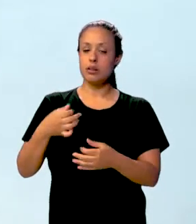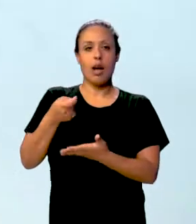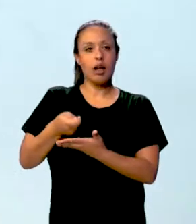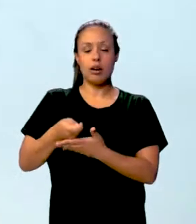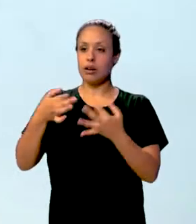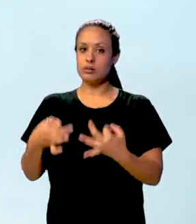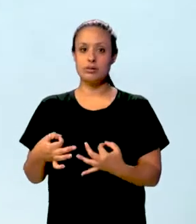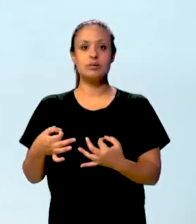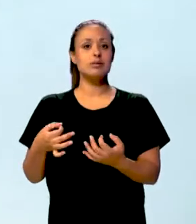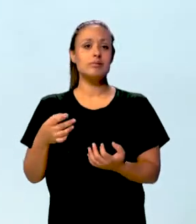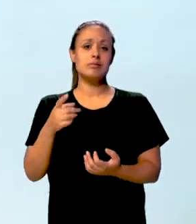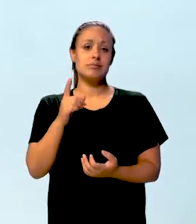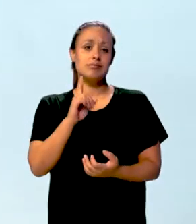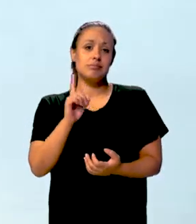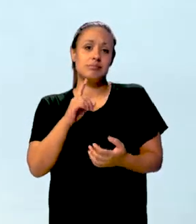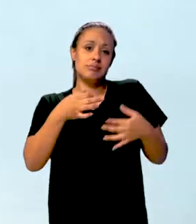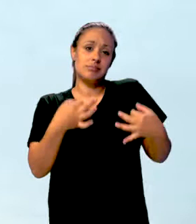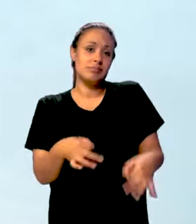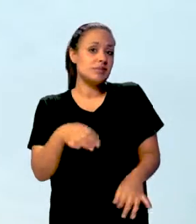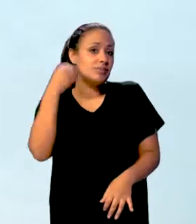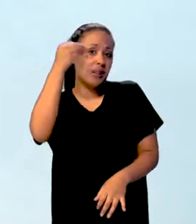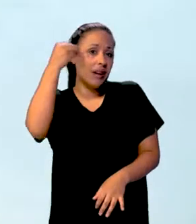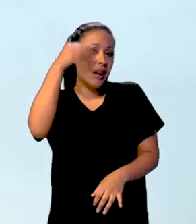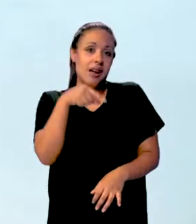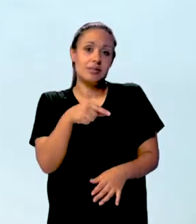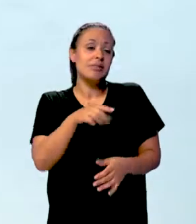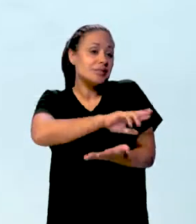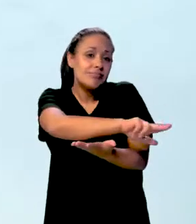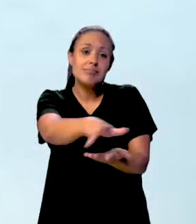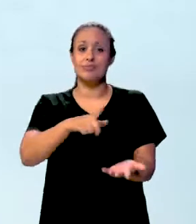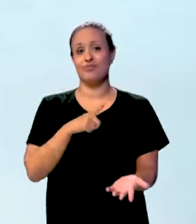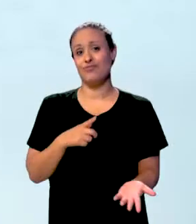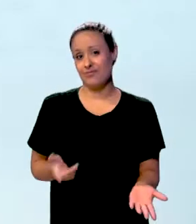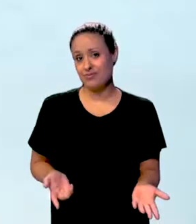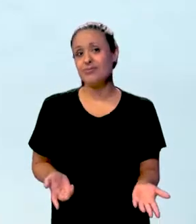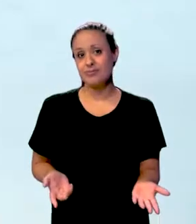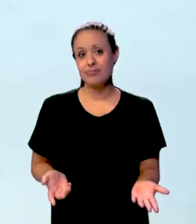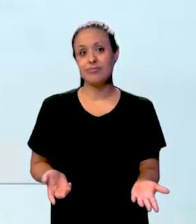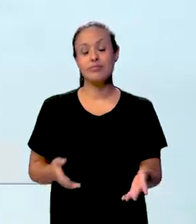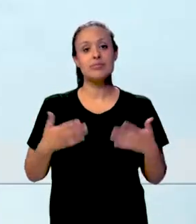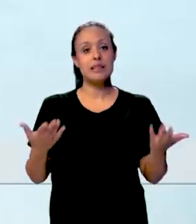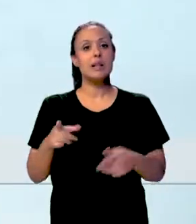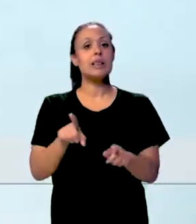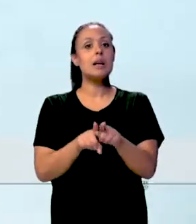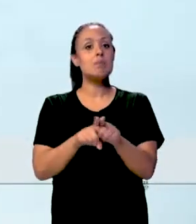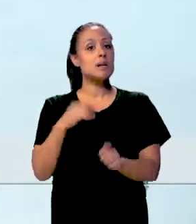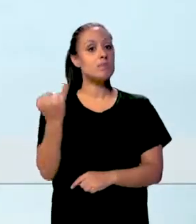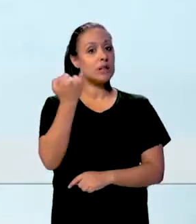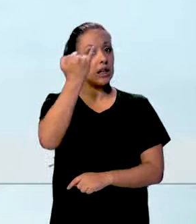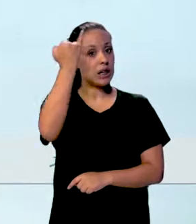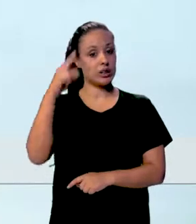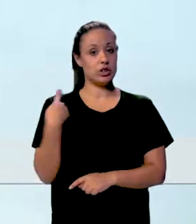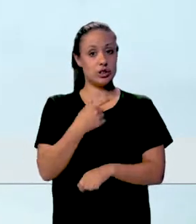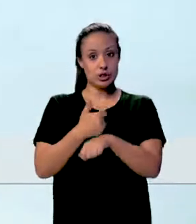heterossexual, né? E que não contempla a nossa experiência. E um ponto importante da descolonização